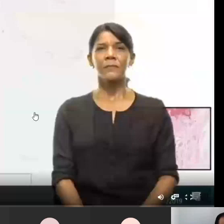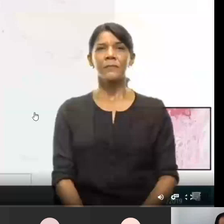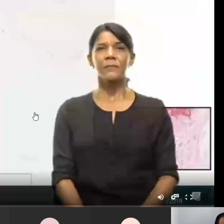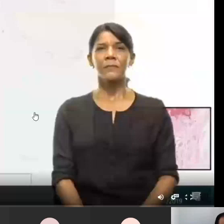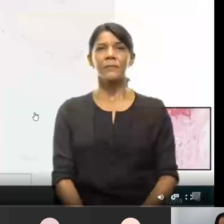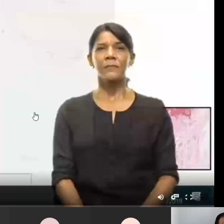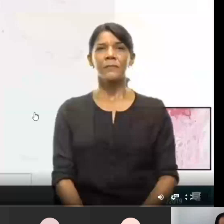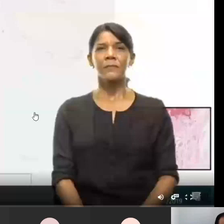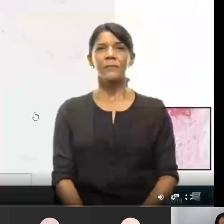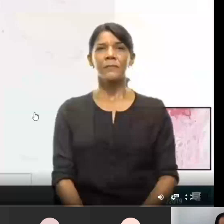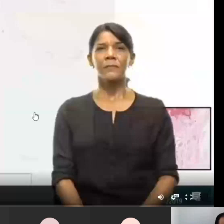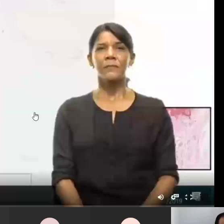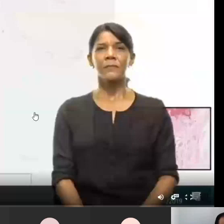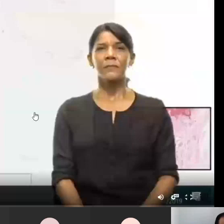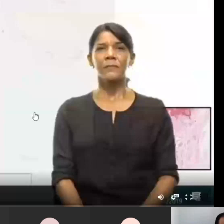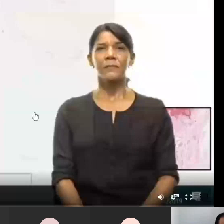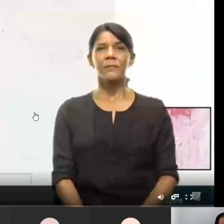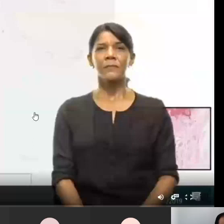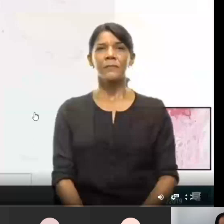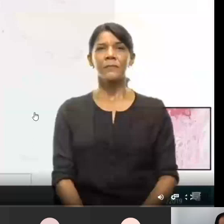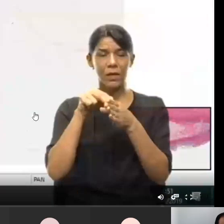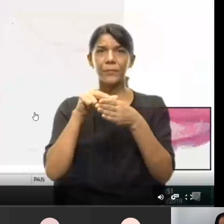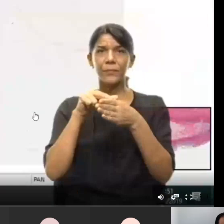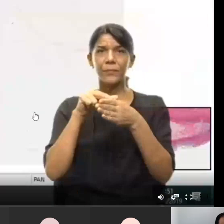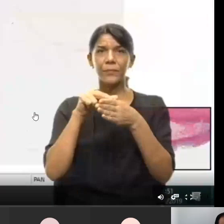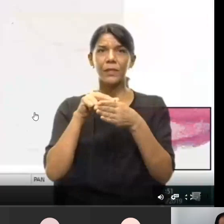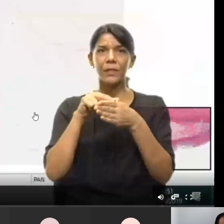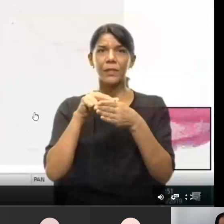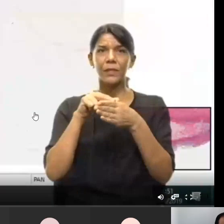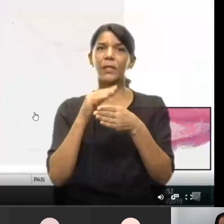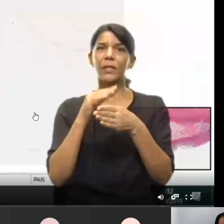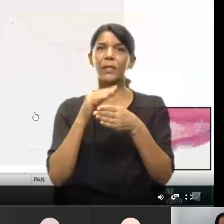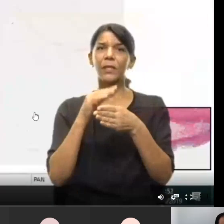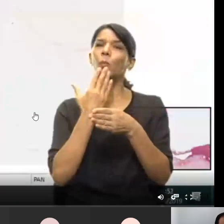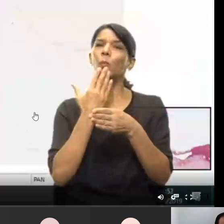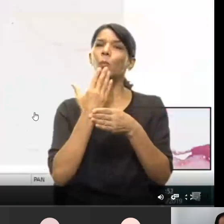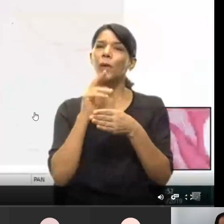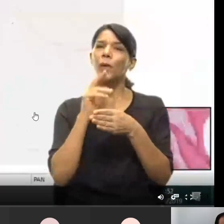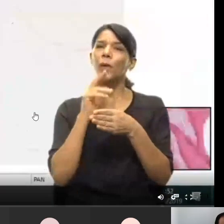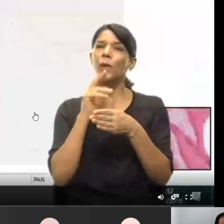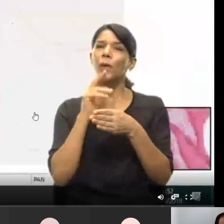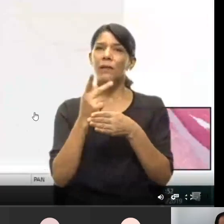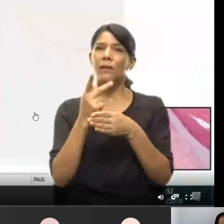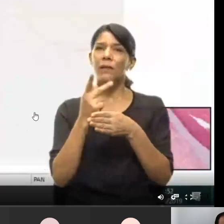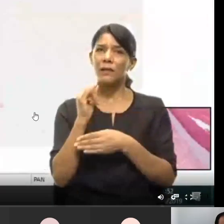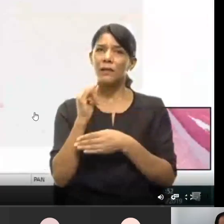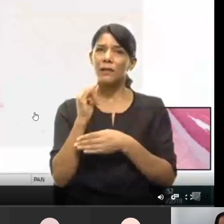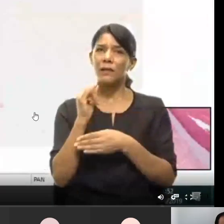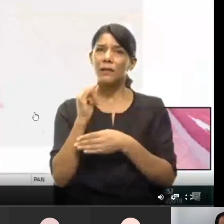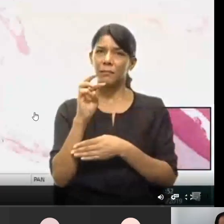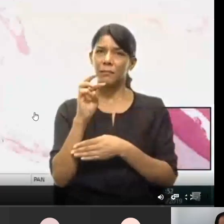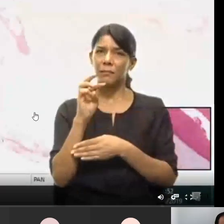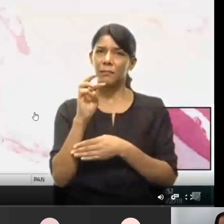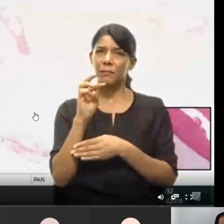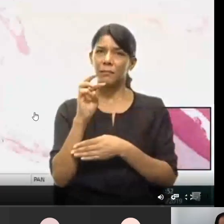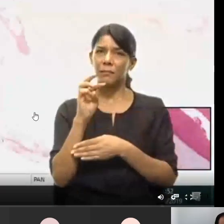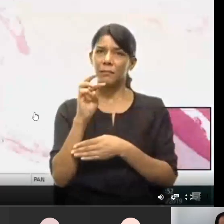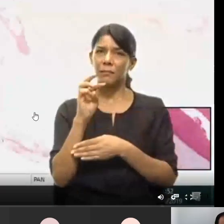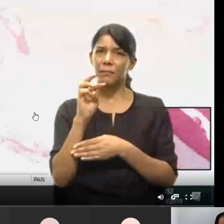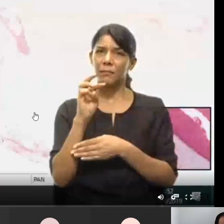corte transversal corado pela HE, hematoxilina eosina.